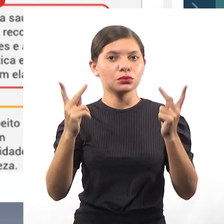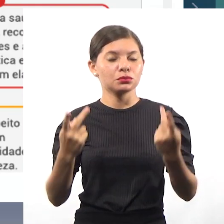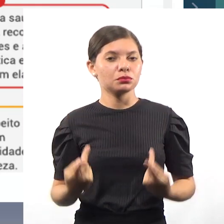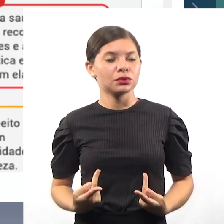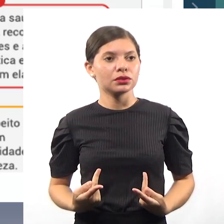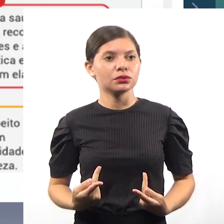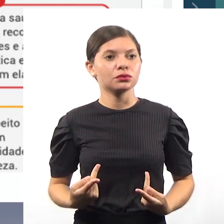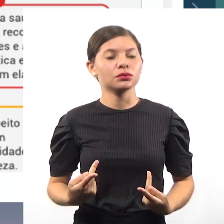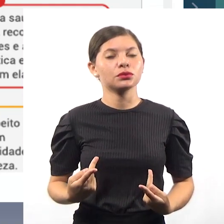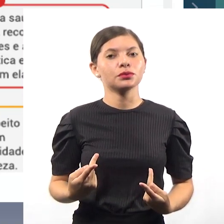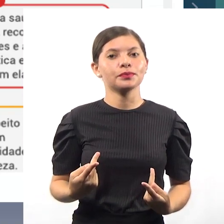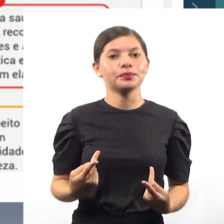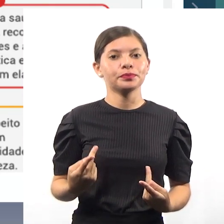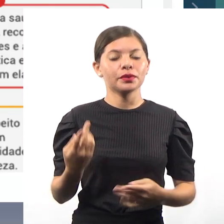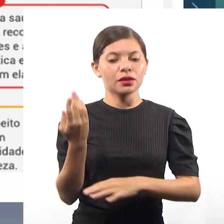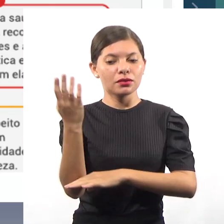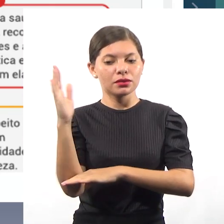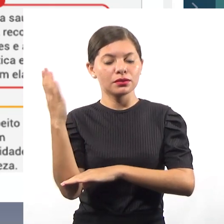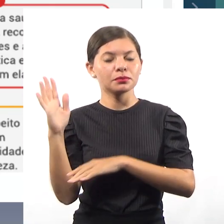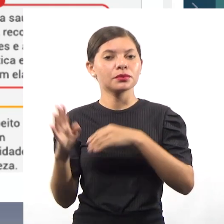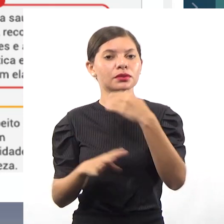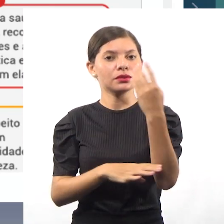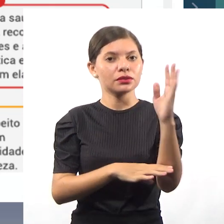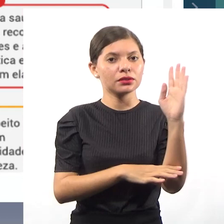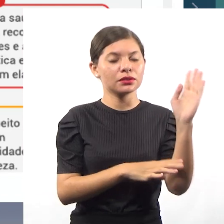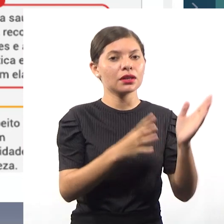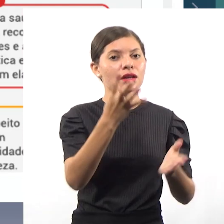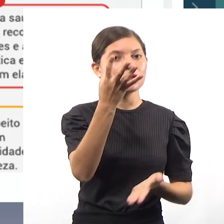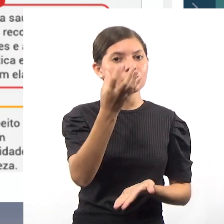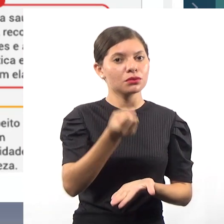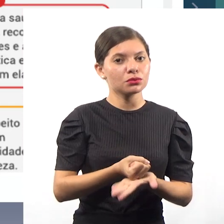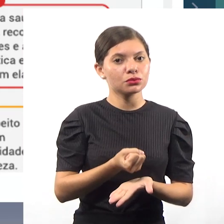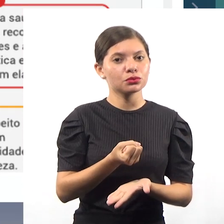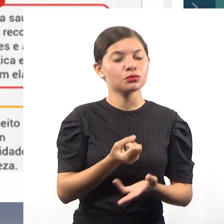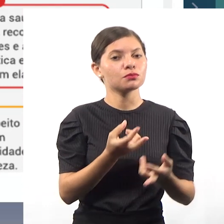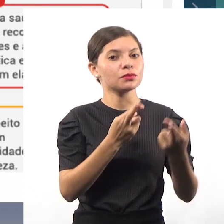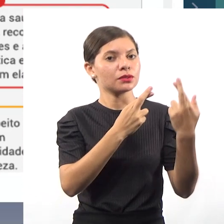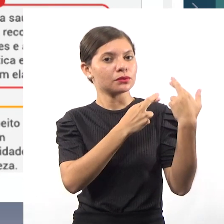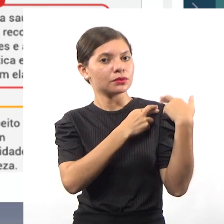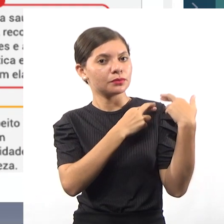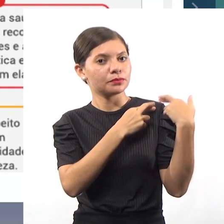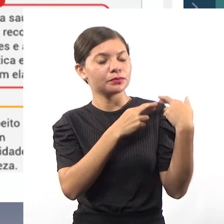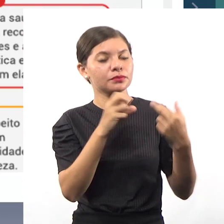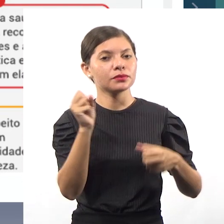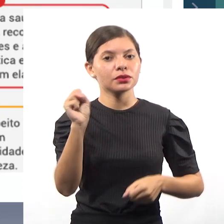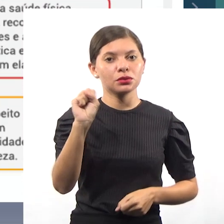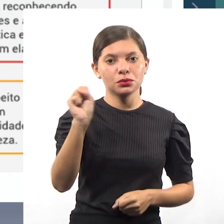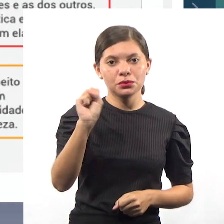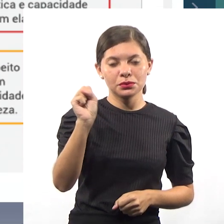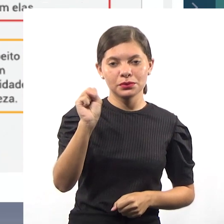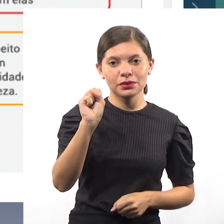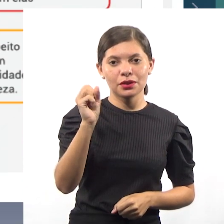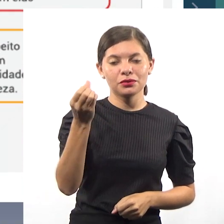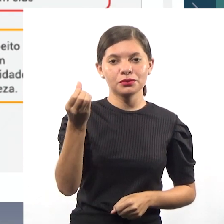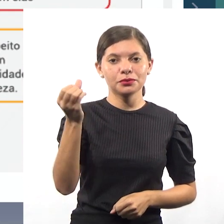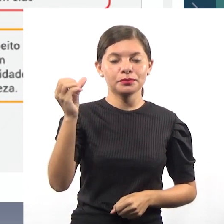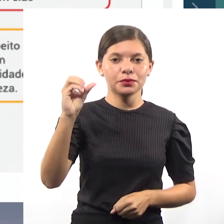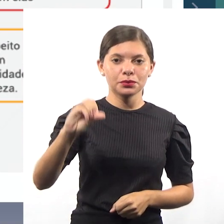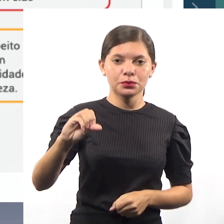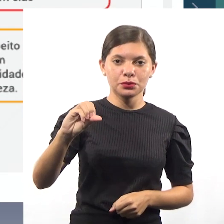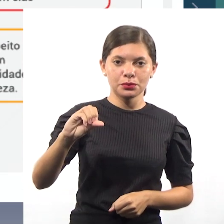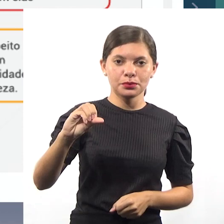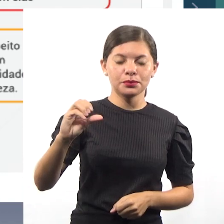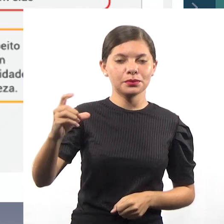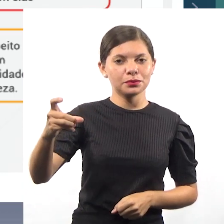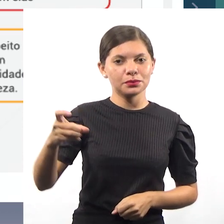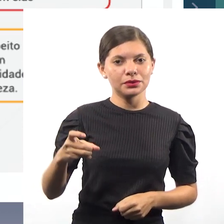consciência socioambiental e consumo responsável. E aí nós vamos para o 8º e os 9º eixos, que